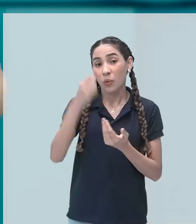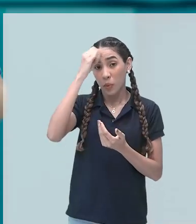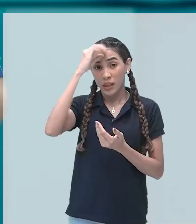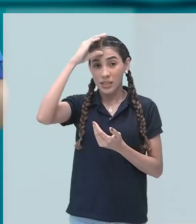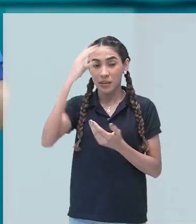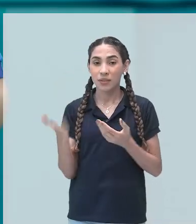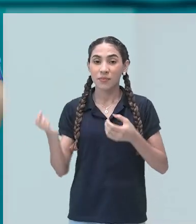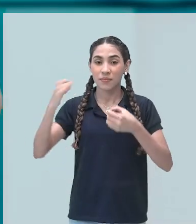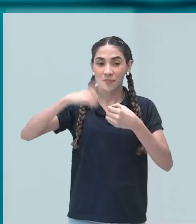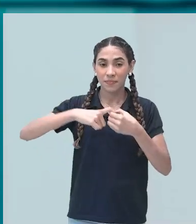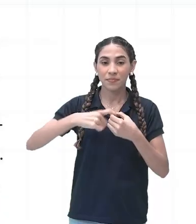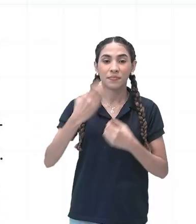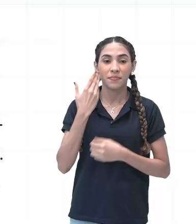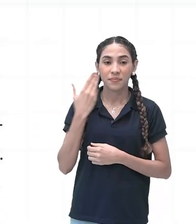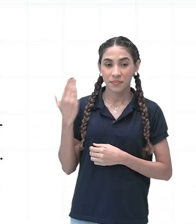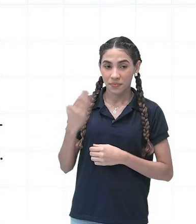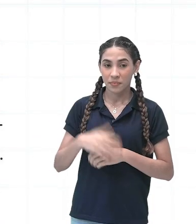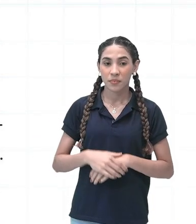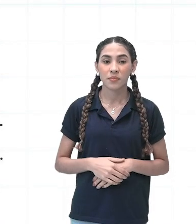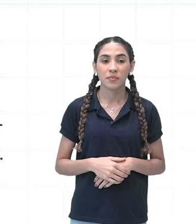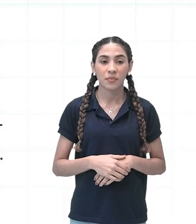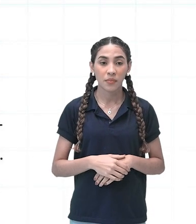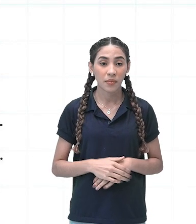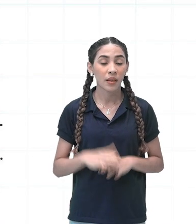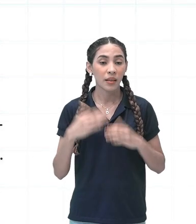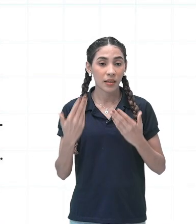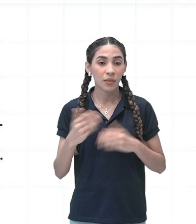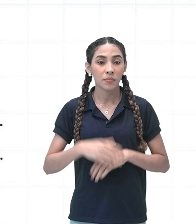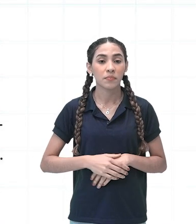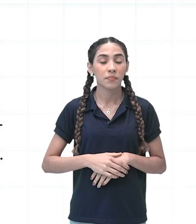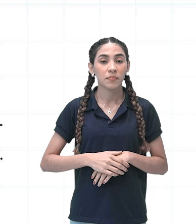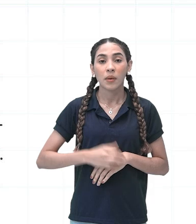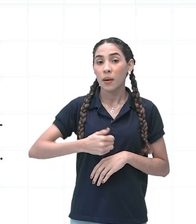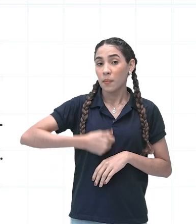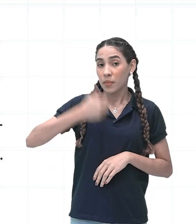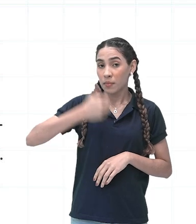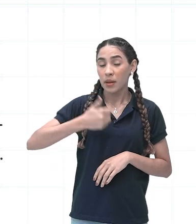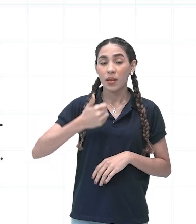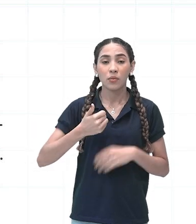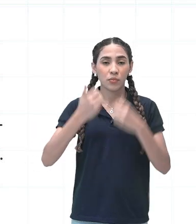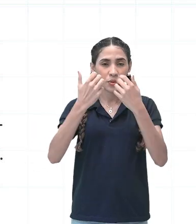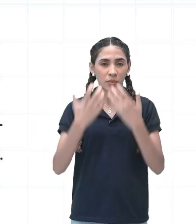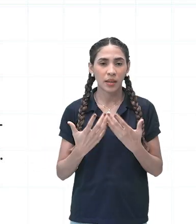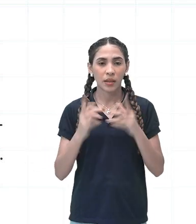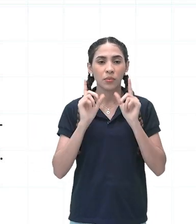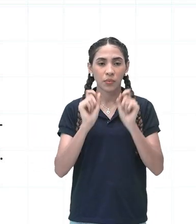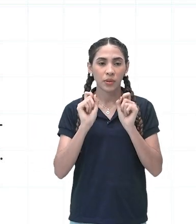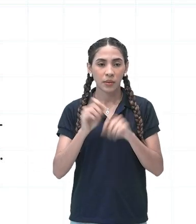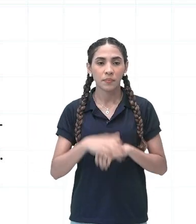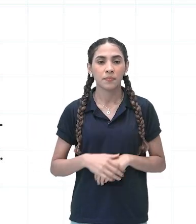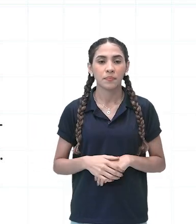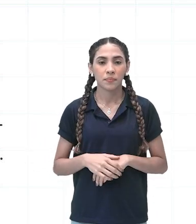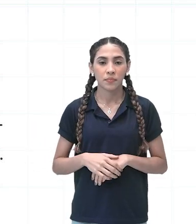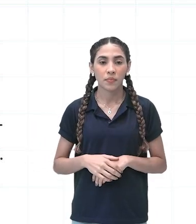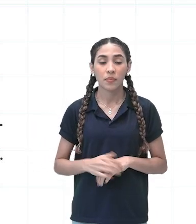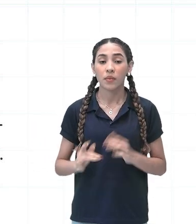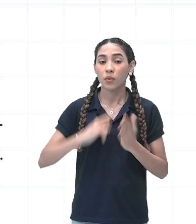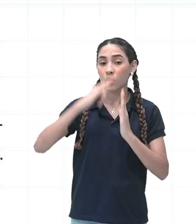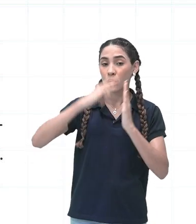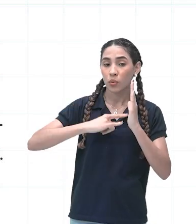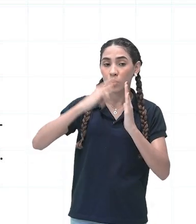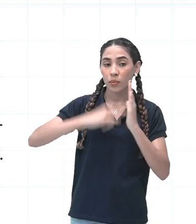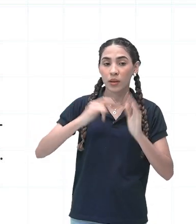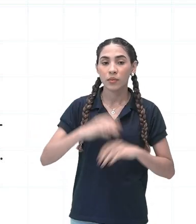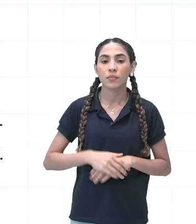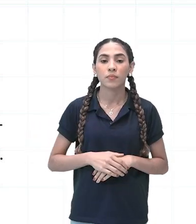vamos retomar, olhem aí. Então, primeiro ponto a ser retomado, a ser observado, é justamente um documento